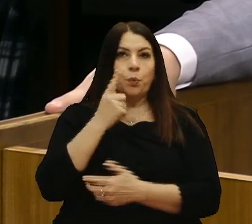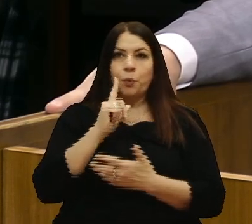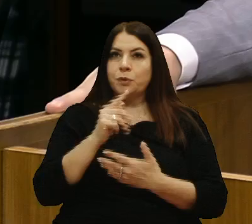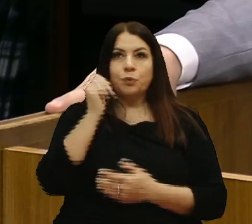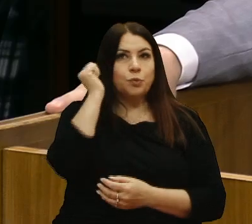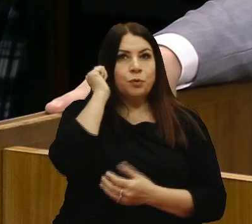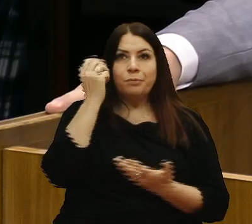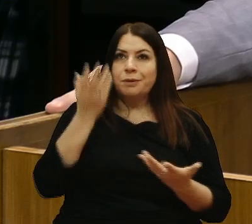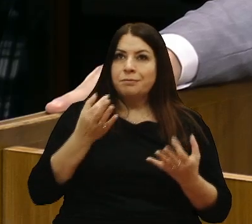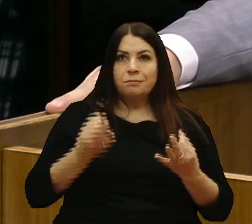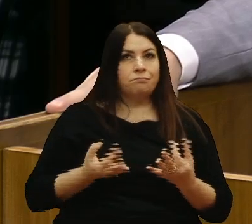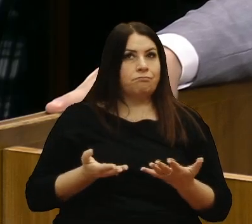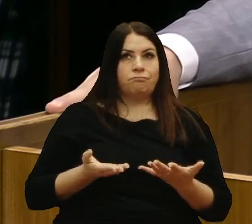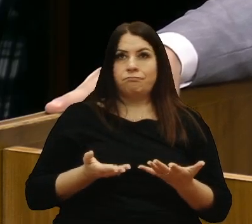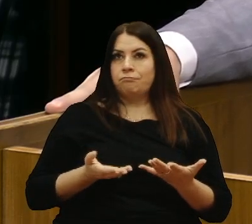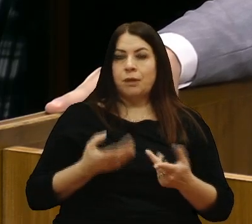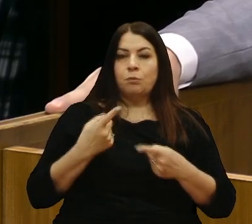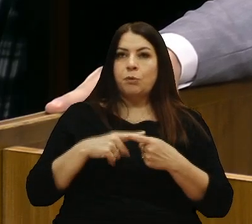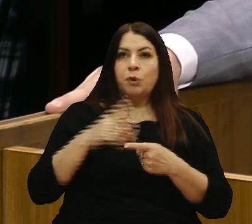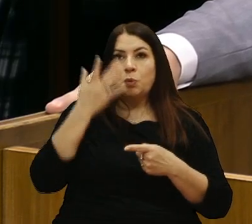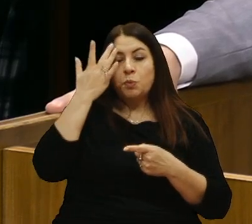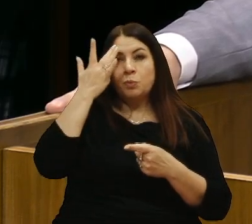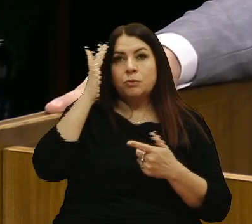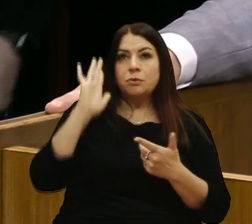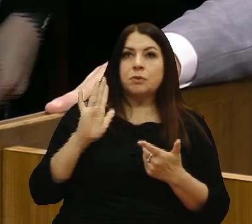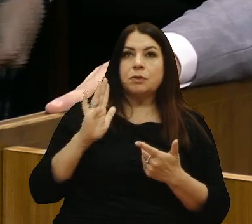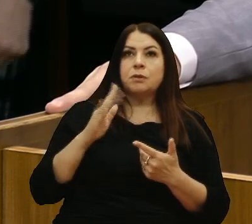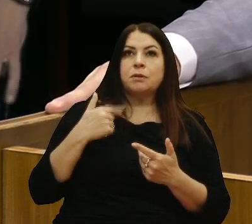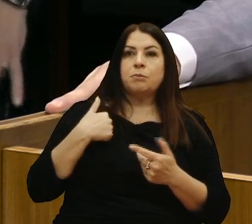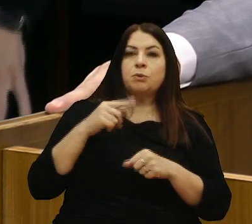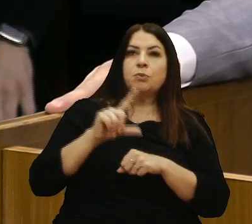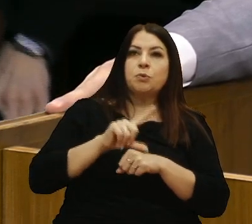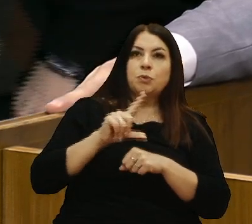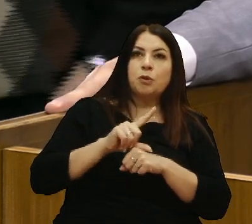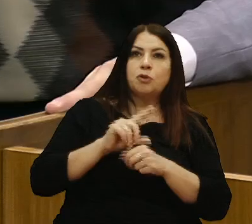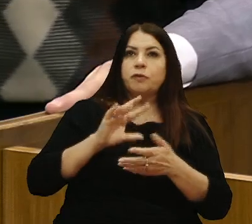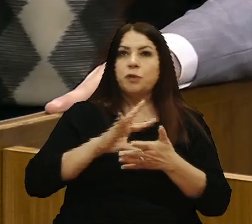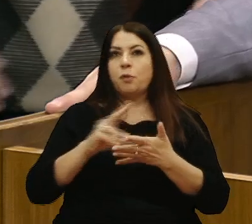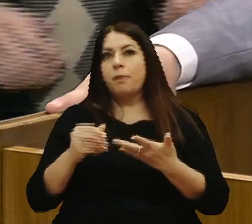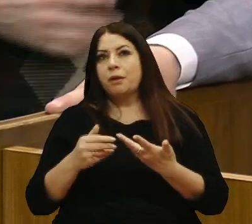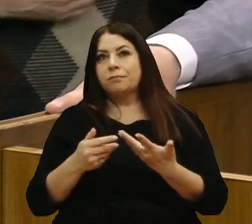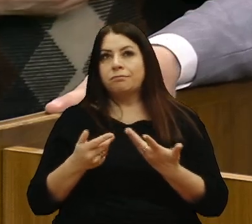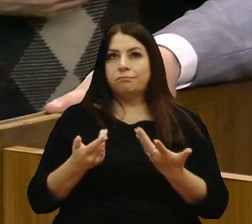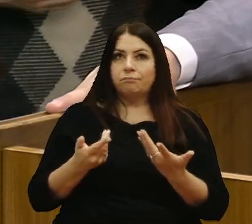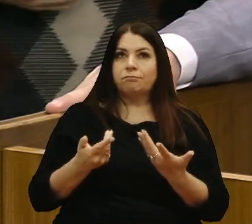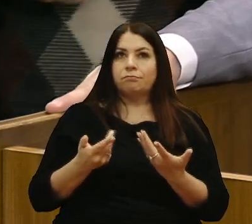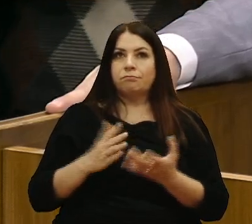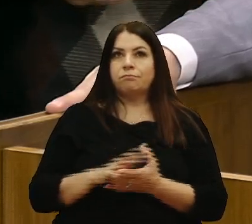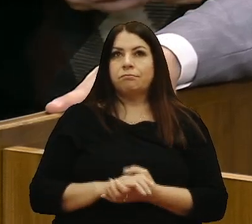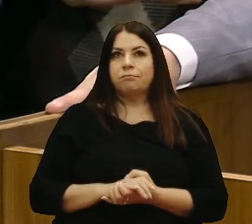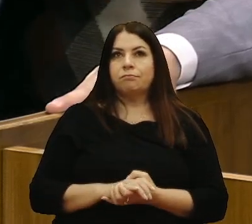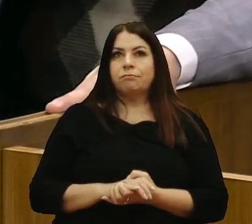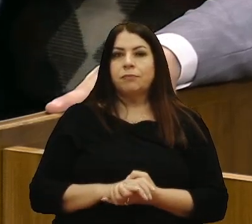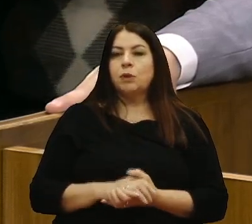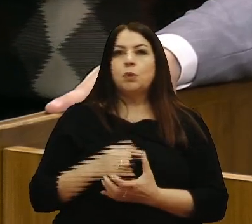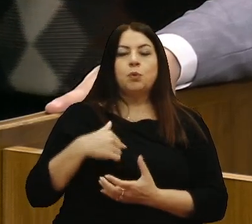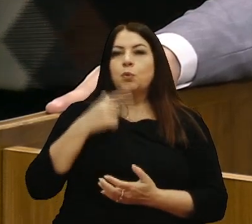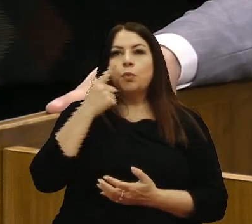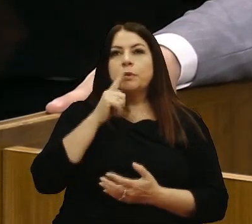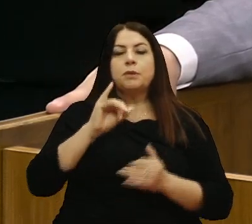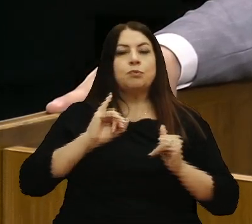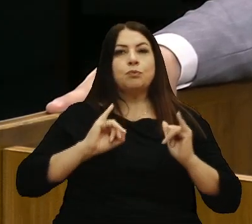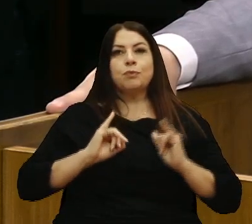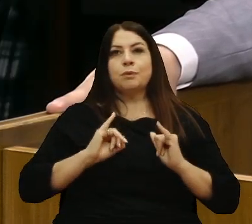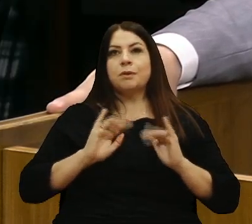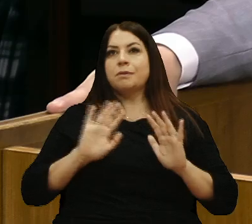dormir direito, porque eu não sei se o meu comércio vai ser saqueado. Eu não consigo